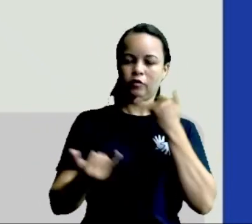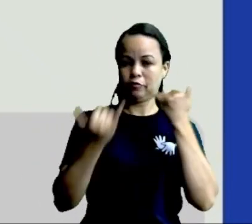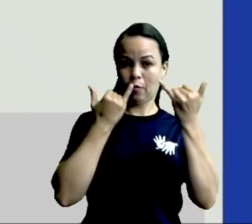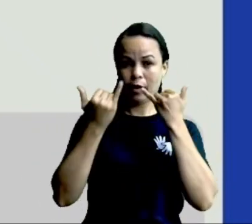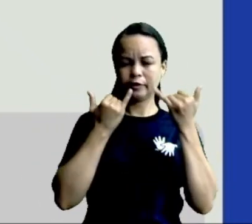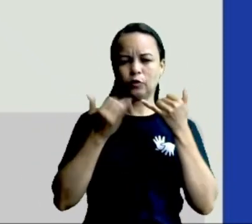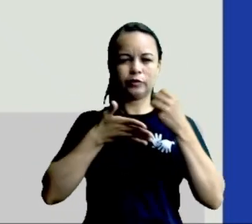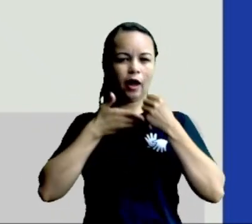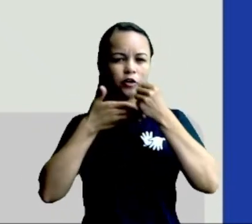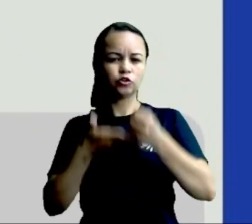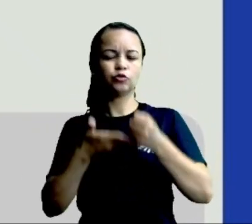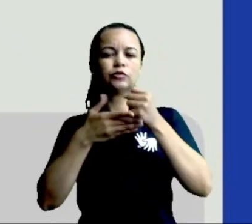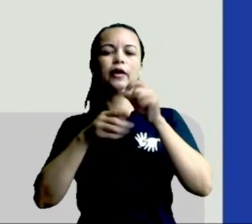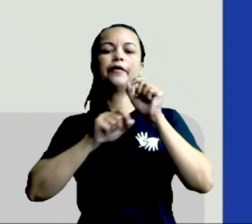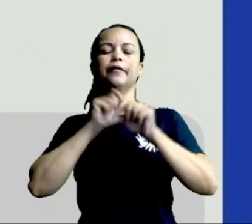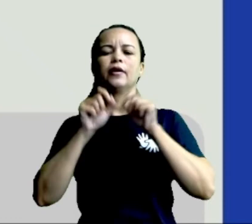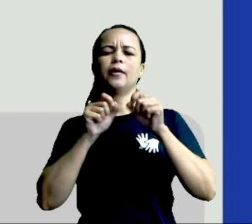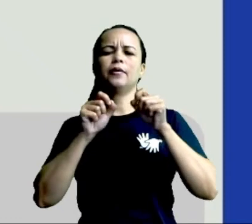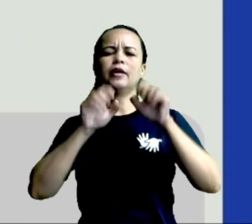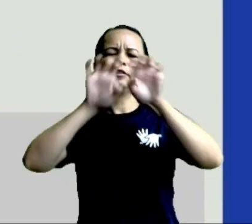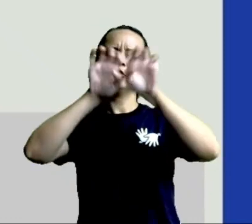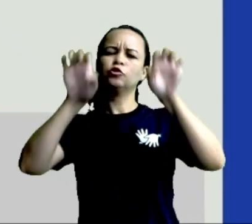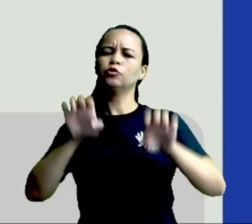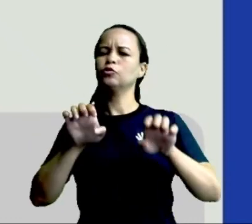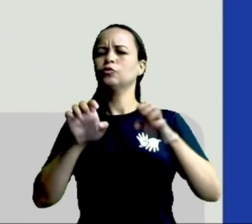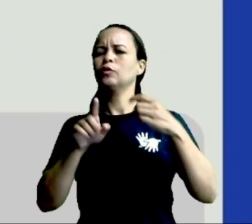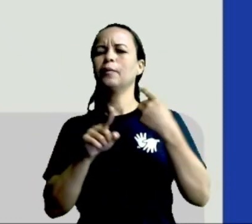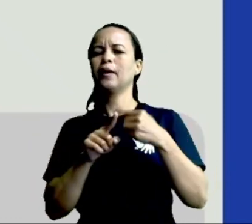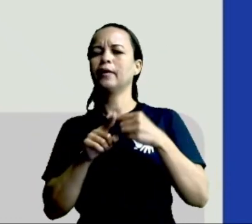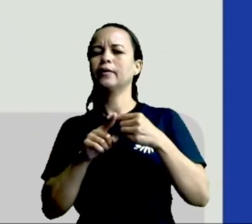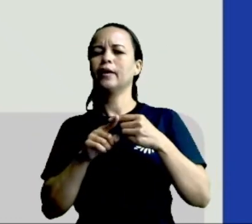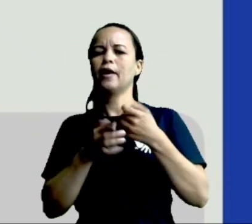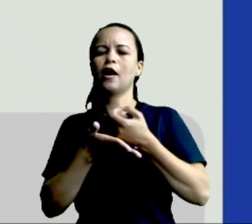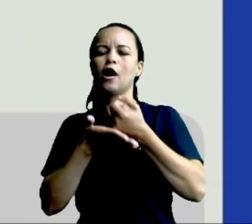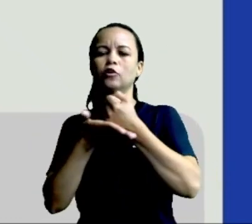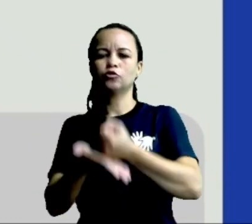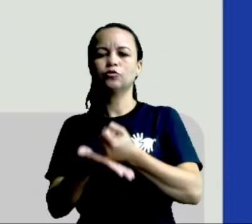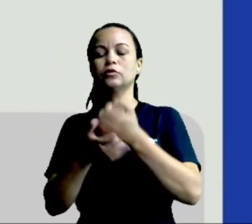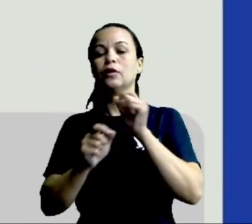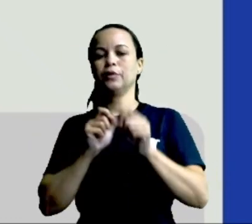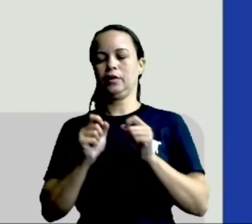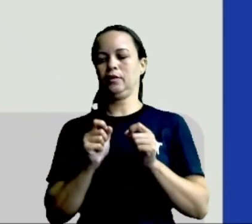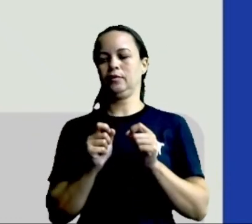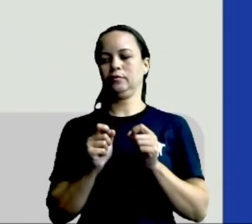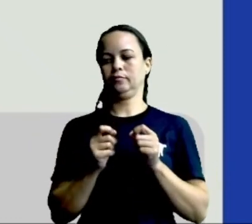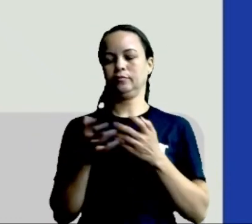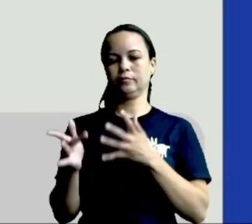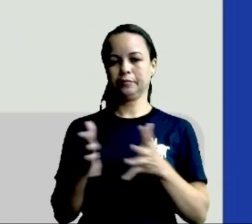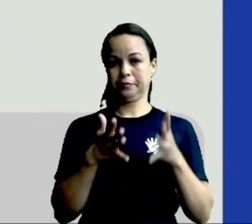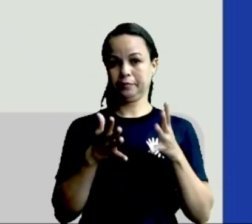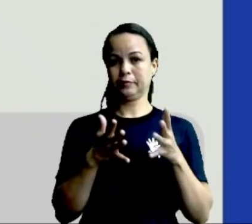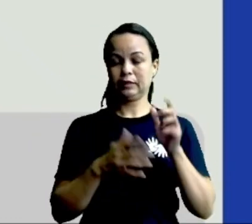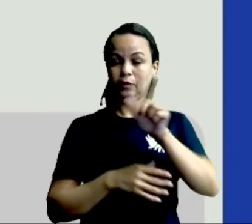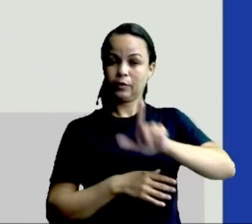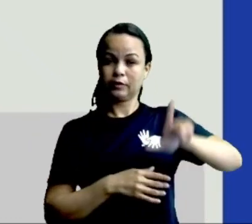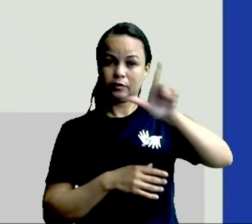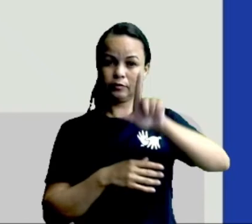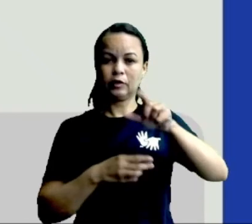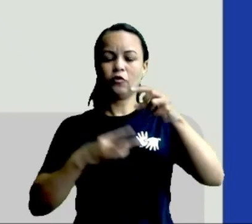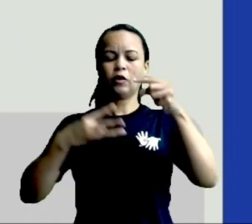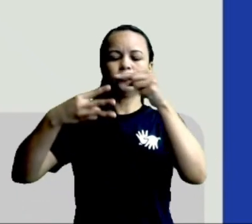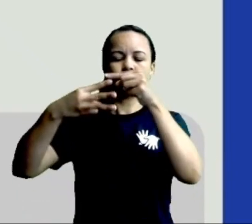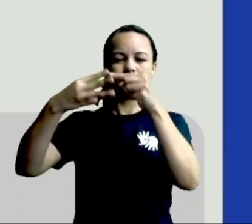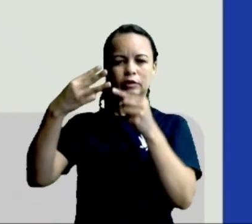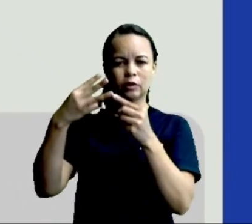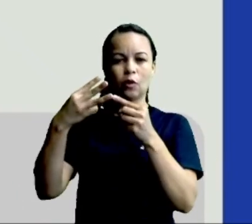elas ajudam, para que servem essas estruturas. E também no caso da sequência lógica. Quais são os 3 meios, os 3